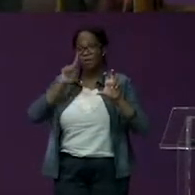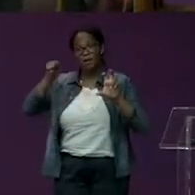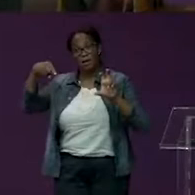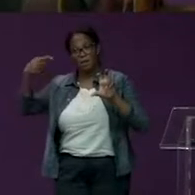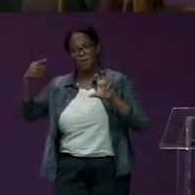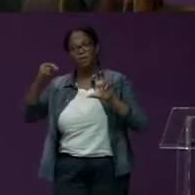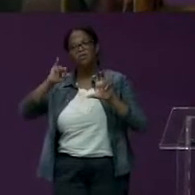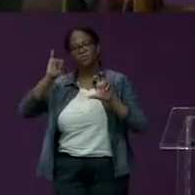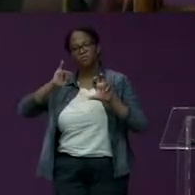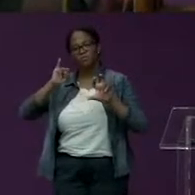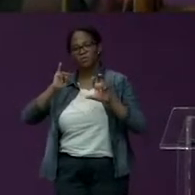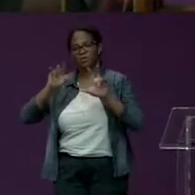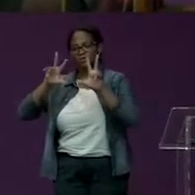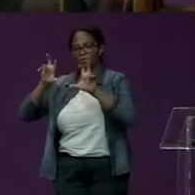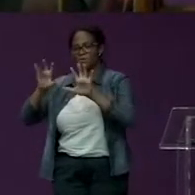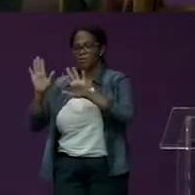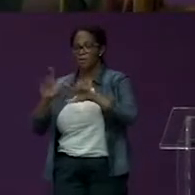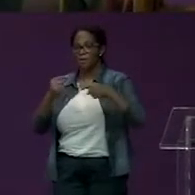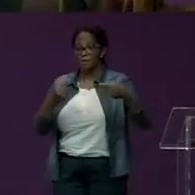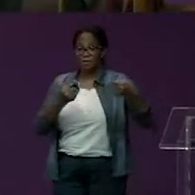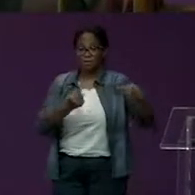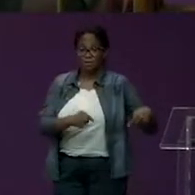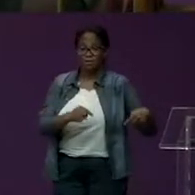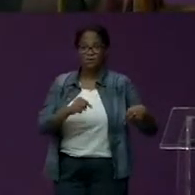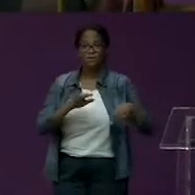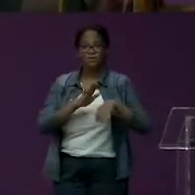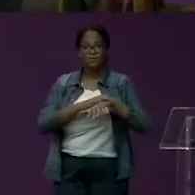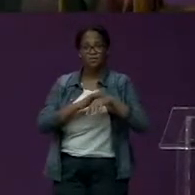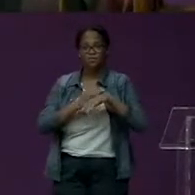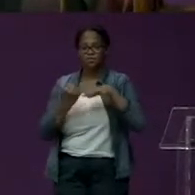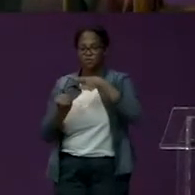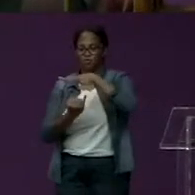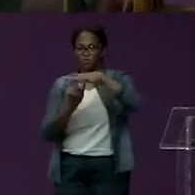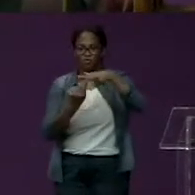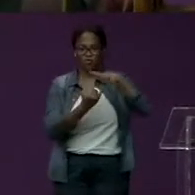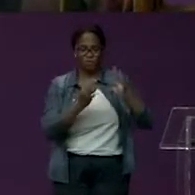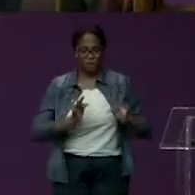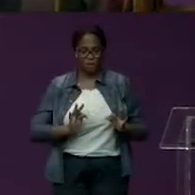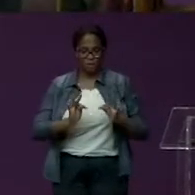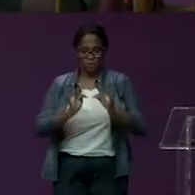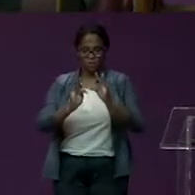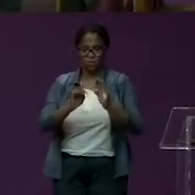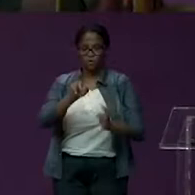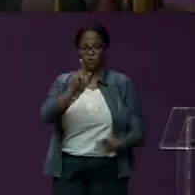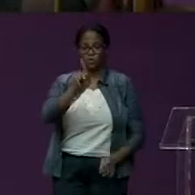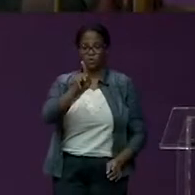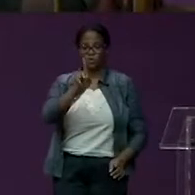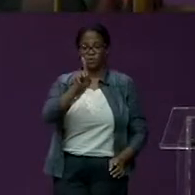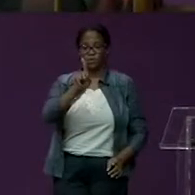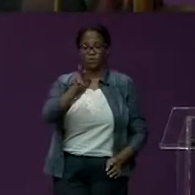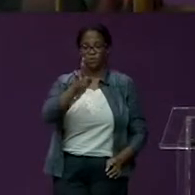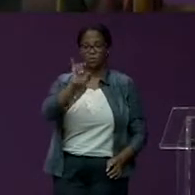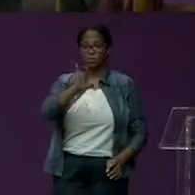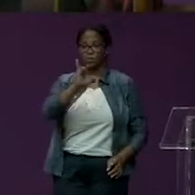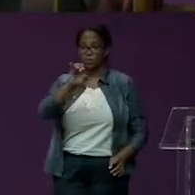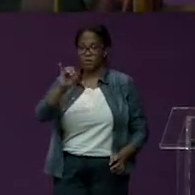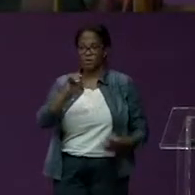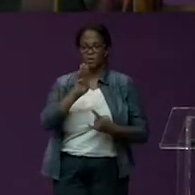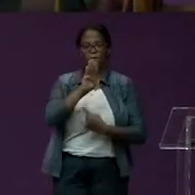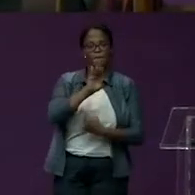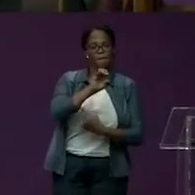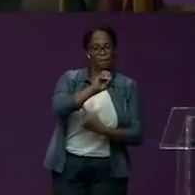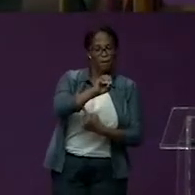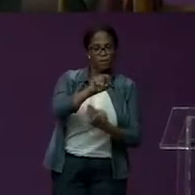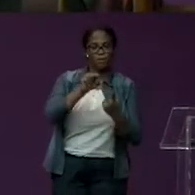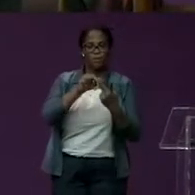um destaque, dos desafios dos nossos institutos de tecnologia e produção, né? Bio Manguinhos e Far